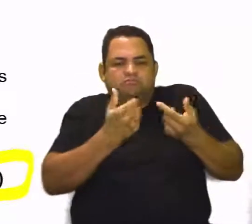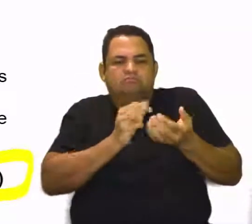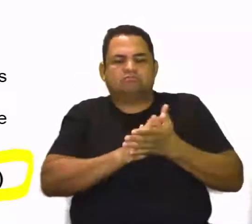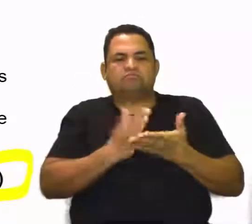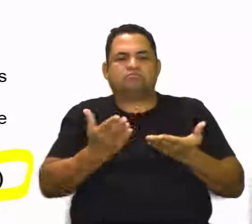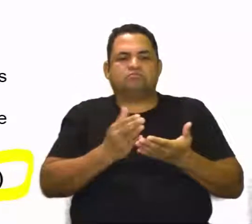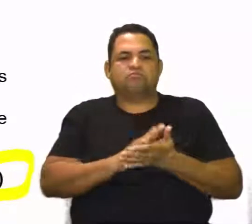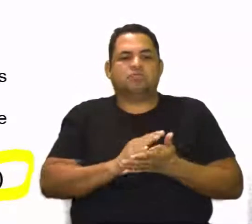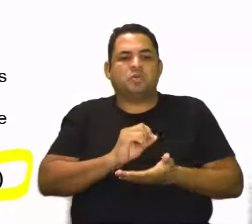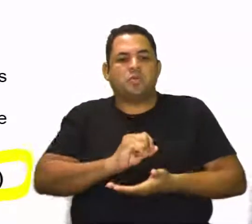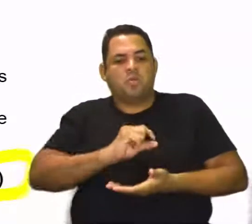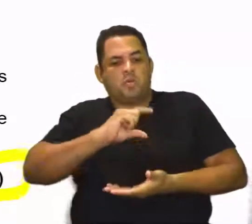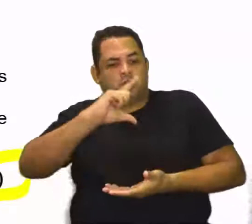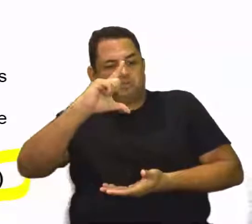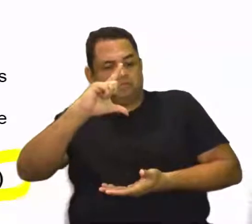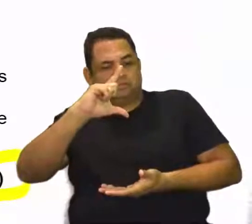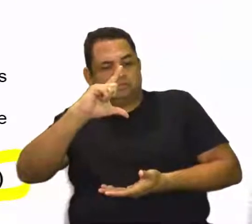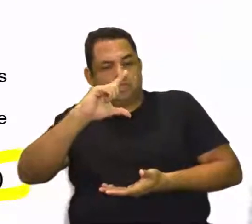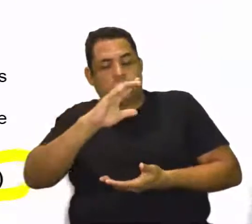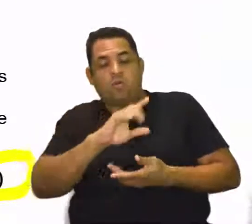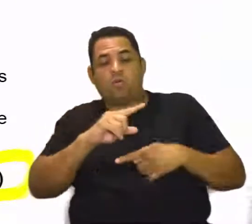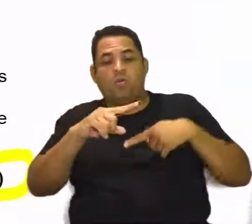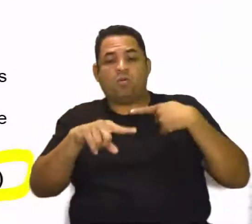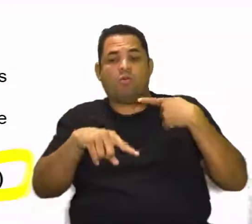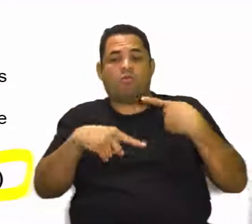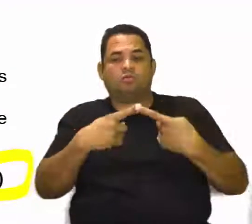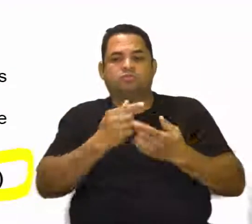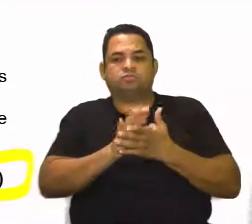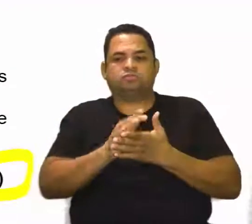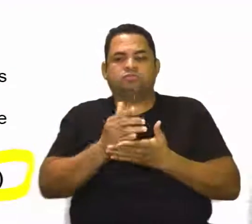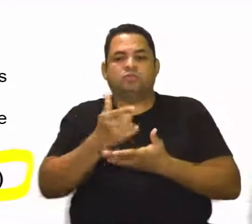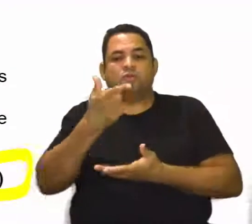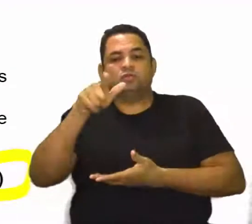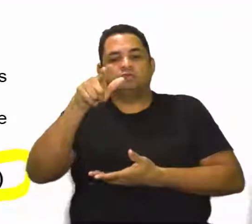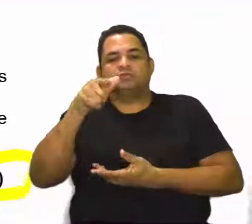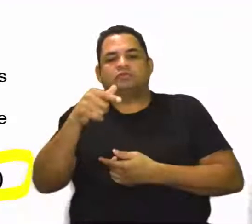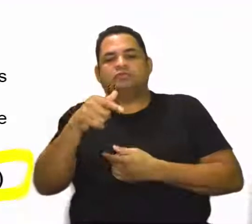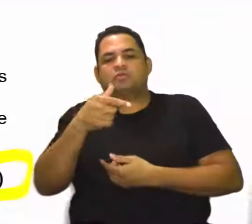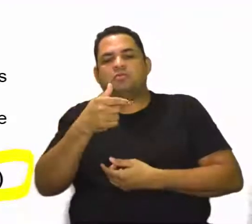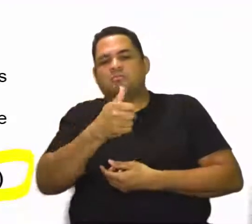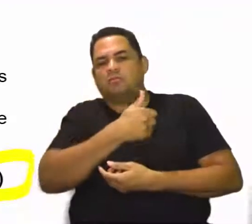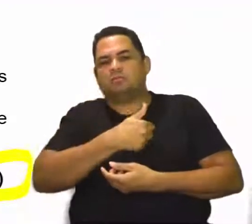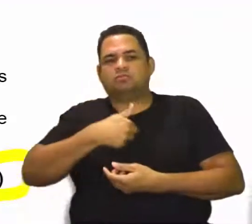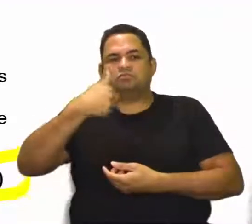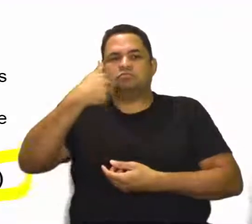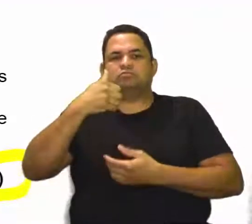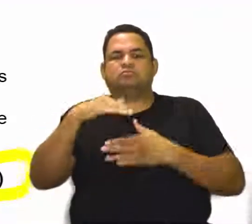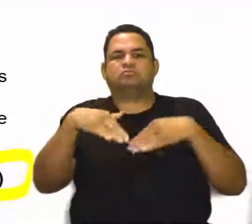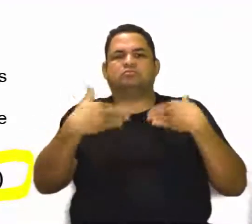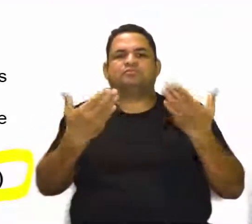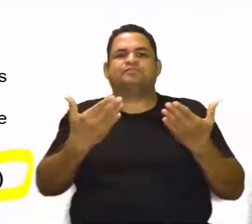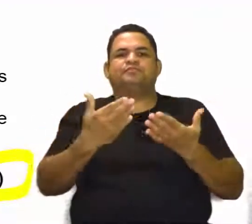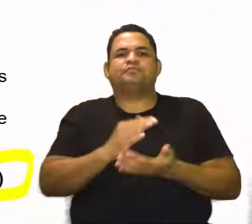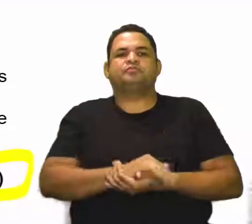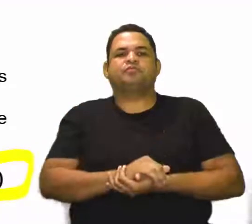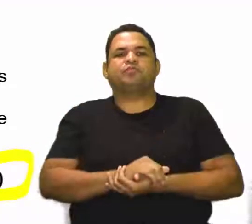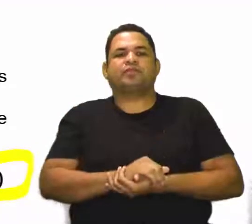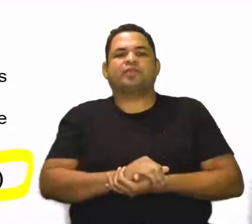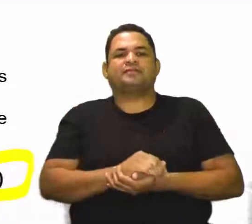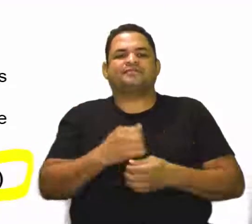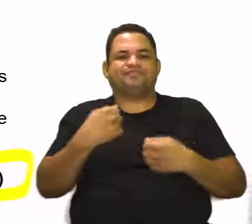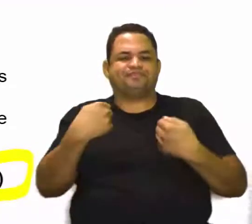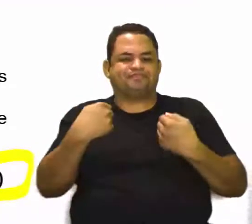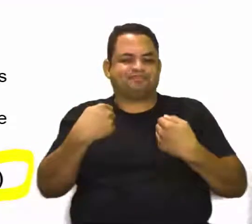vão aumentar e outras vão melhorar. Então, quando se fala da atividade física nas aulas de educação física, a gente